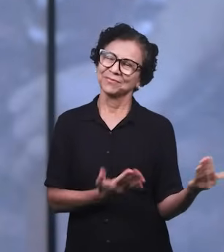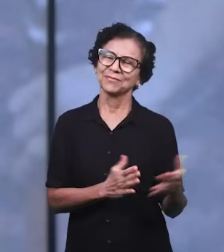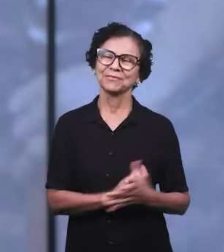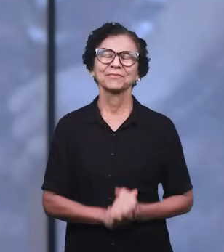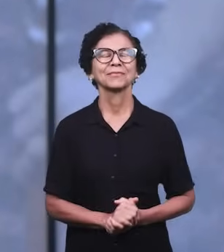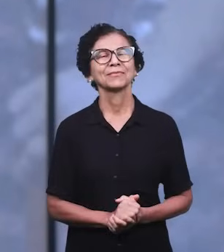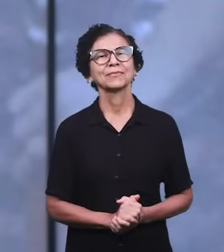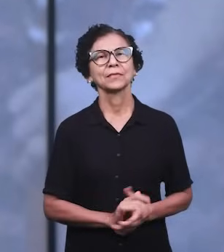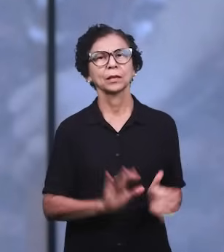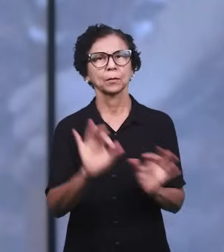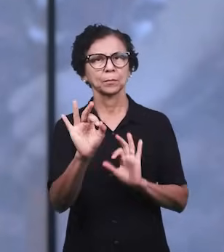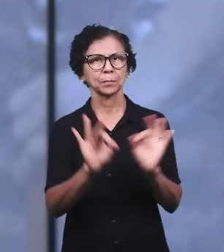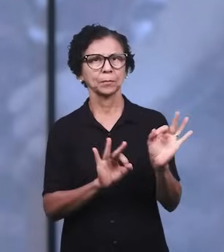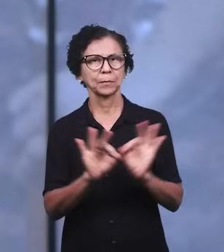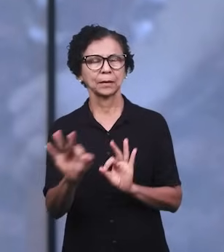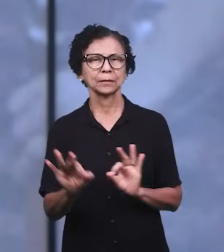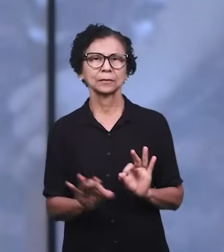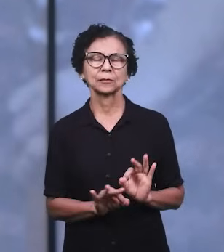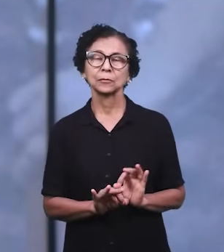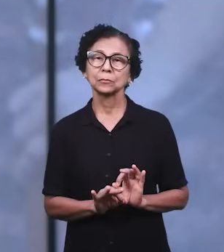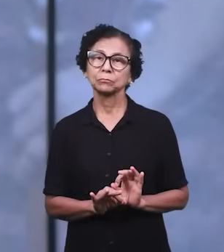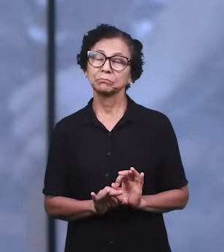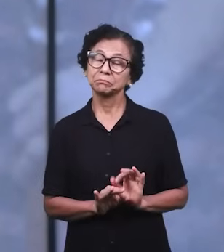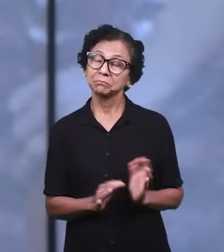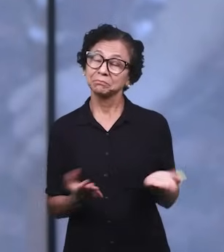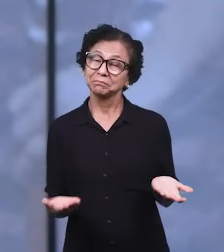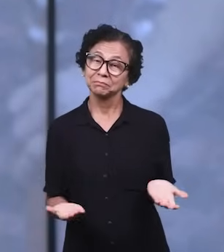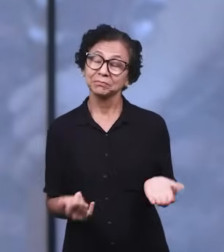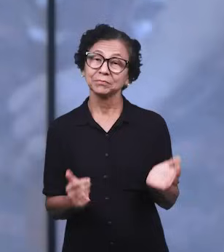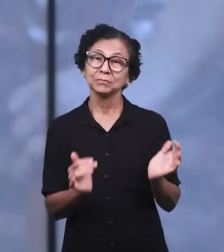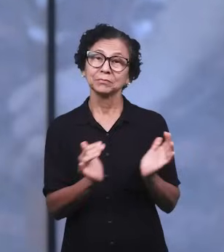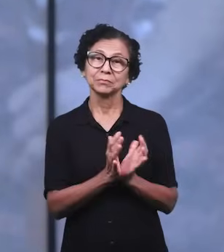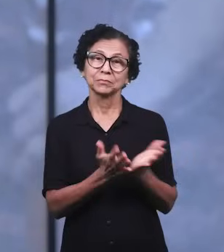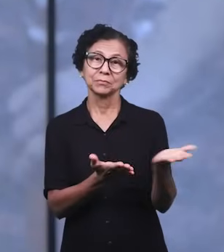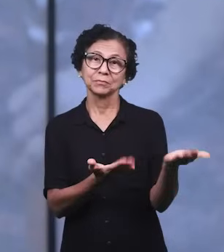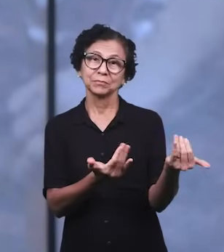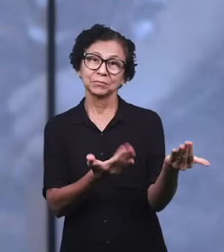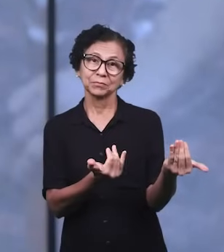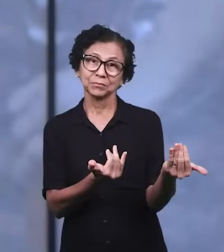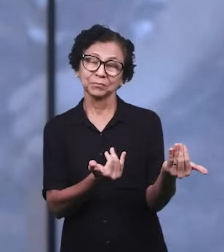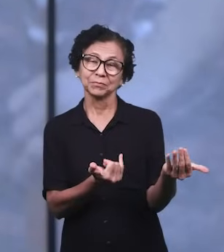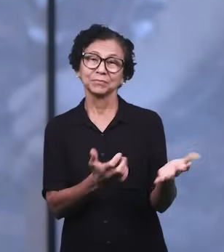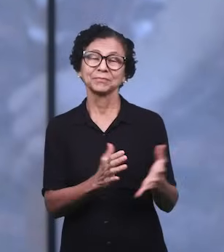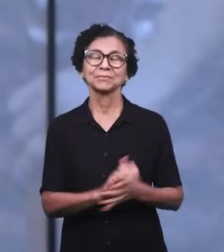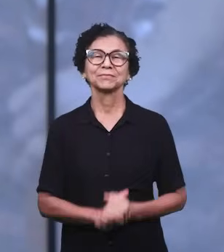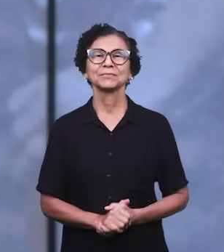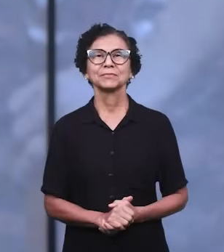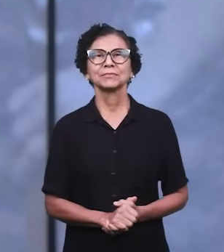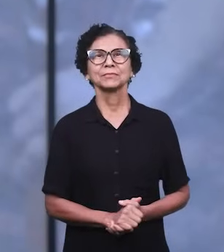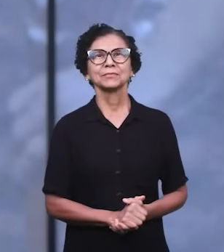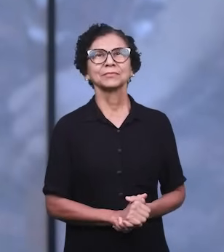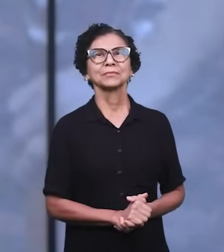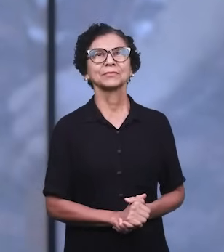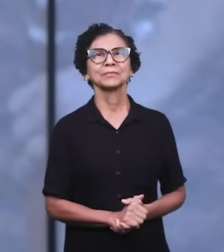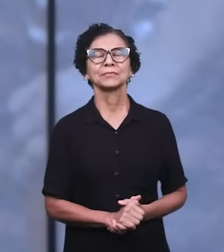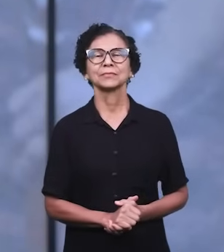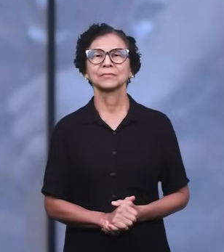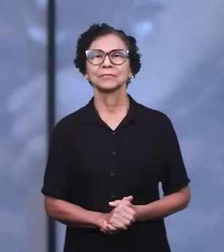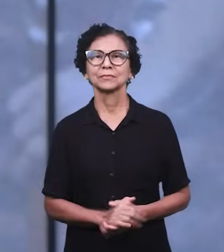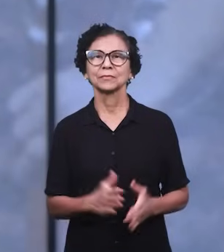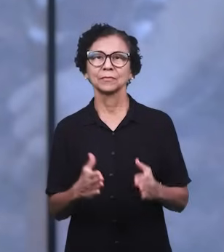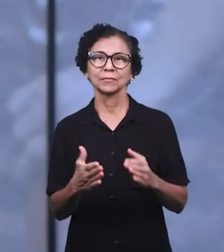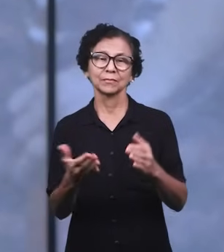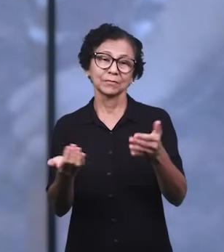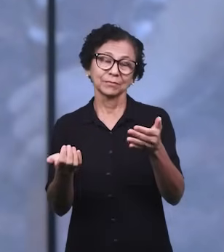Um programa feito por jovens, para jovens. E por isso sabemos que você que está do outro lado é